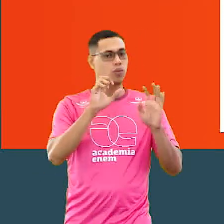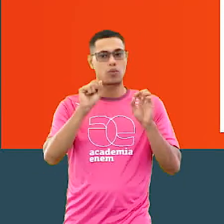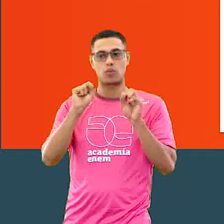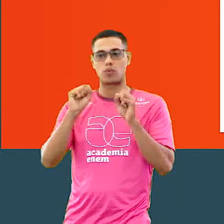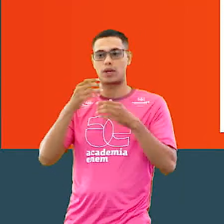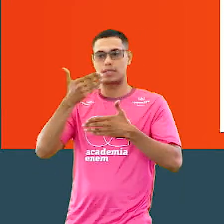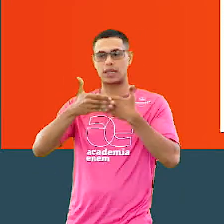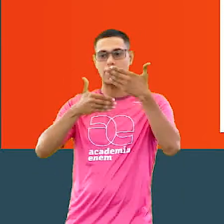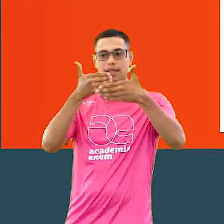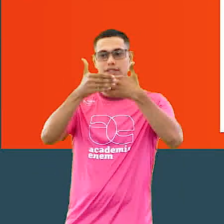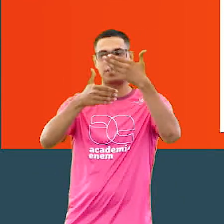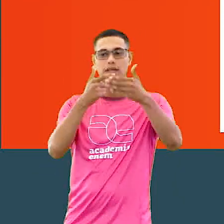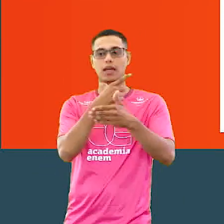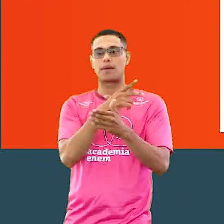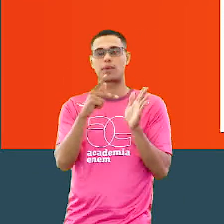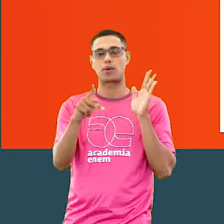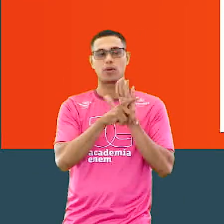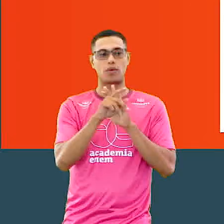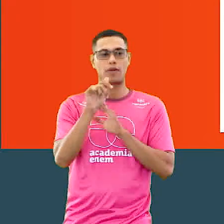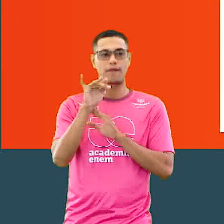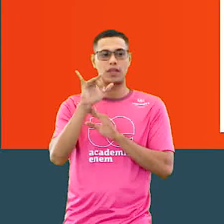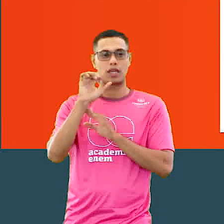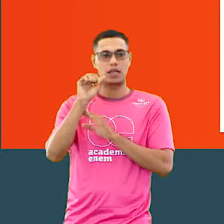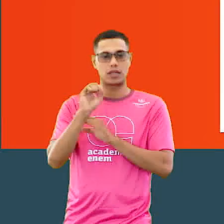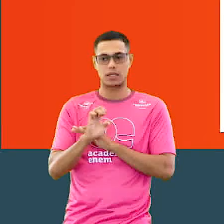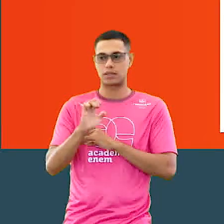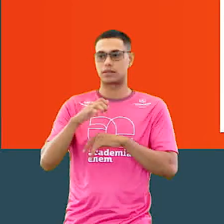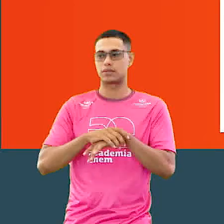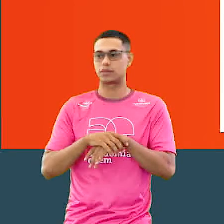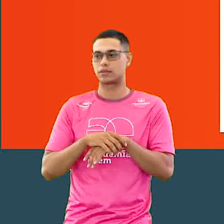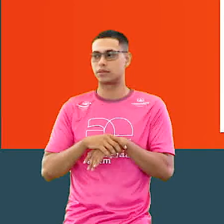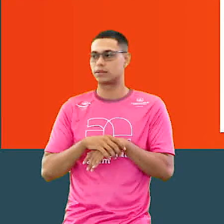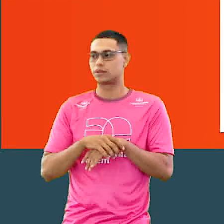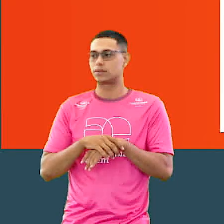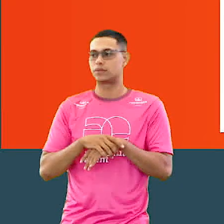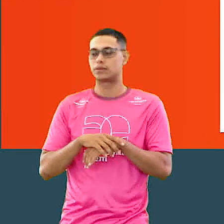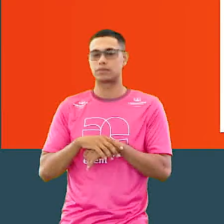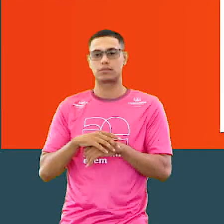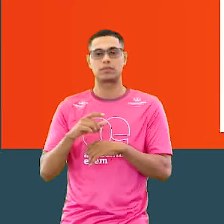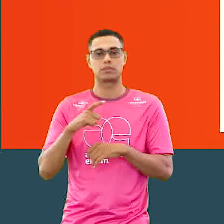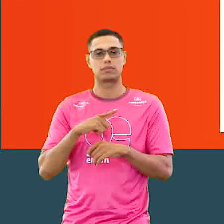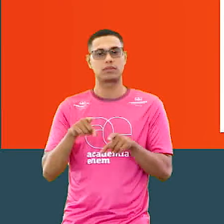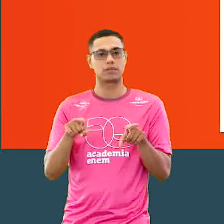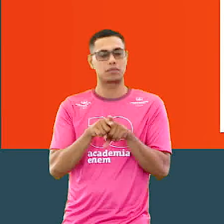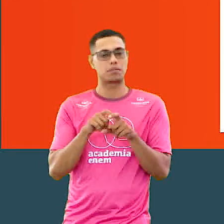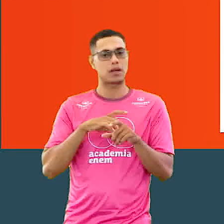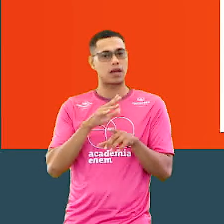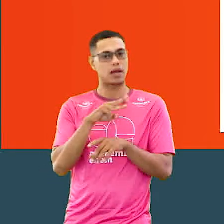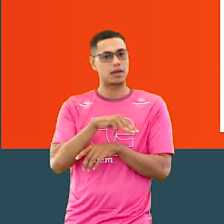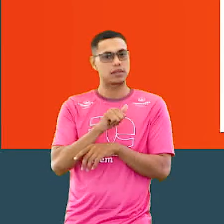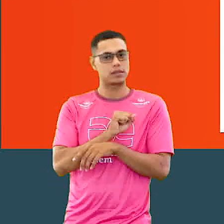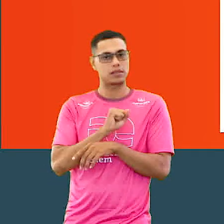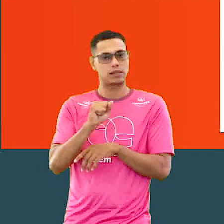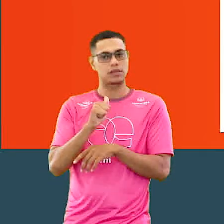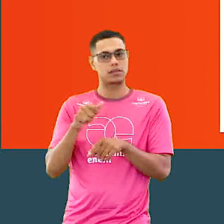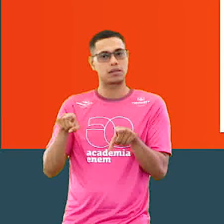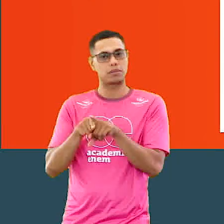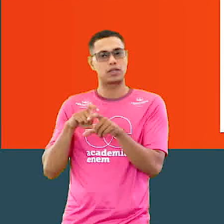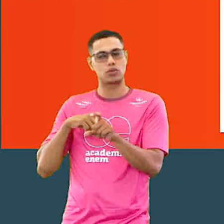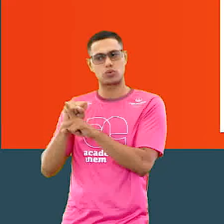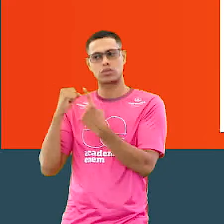bem. E eu chamei FIES normal, entre aspas, e FIES social. Vocês sabiam que há uma